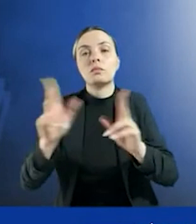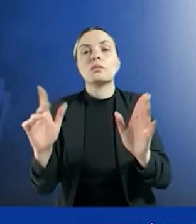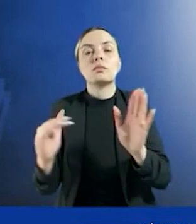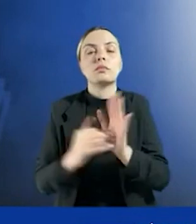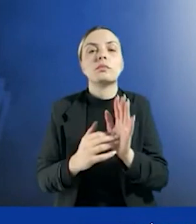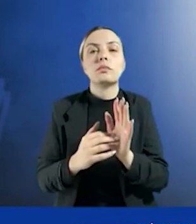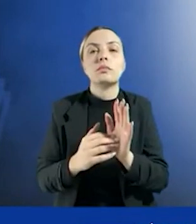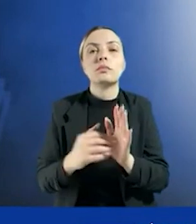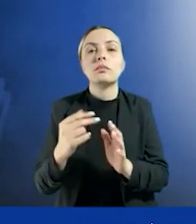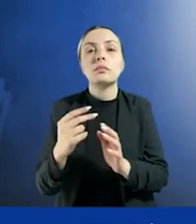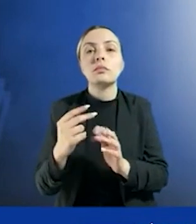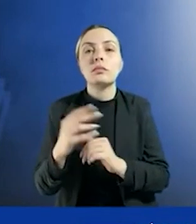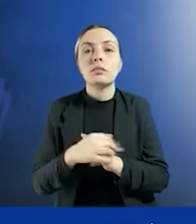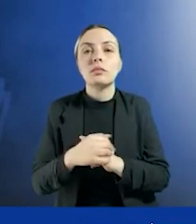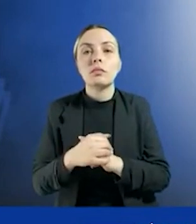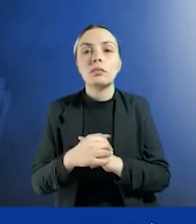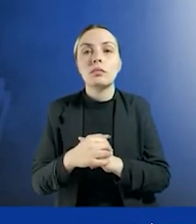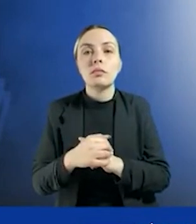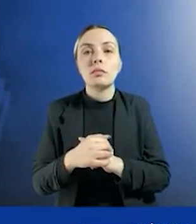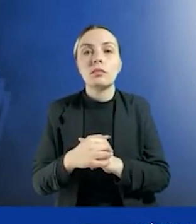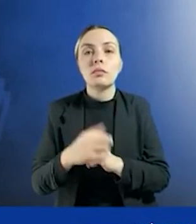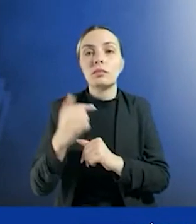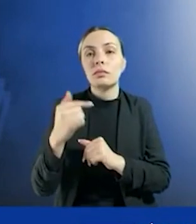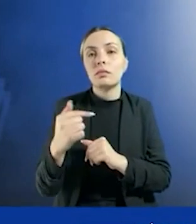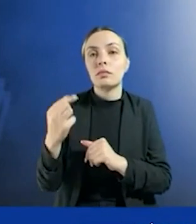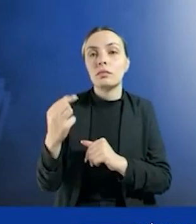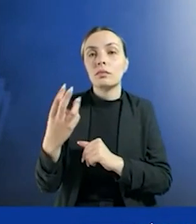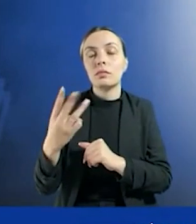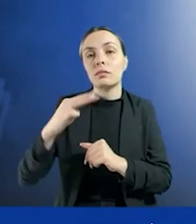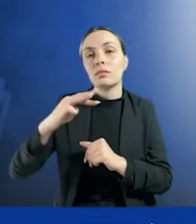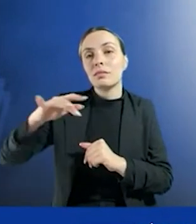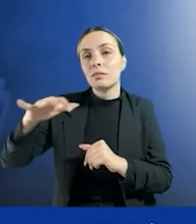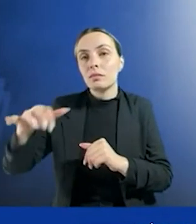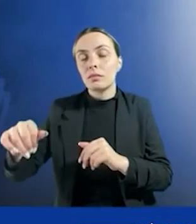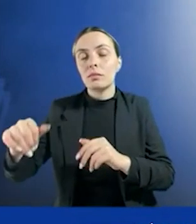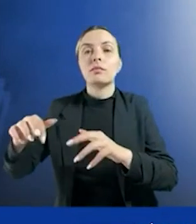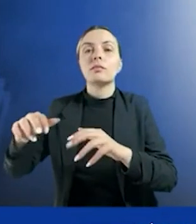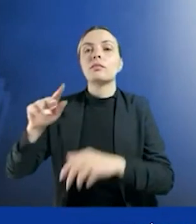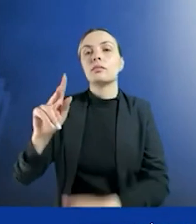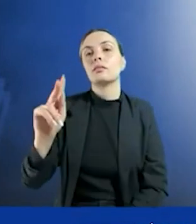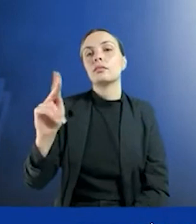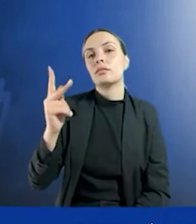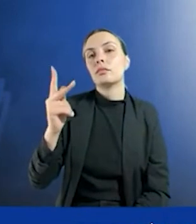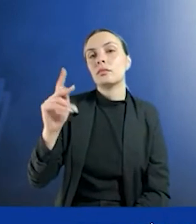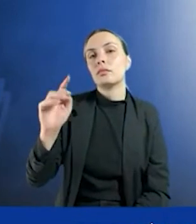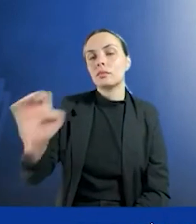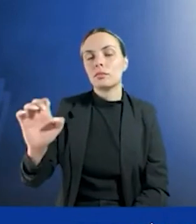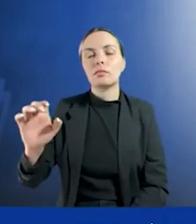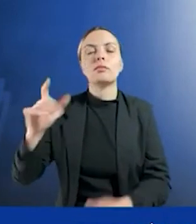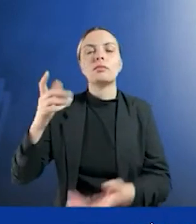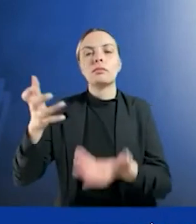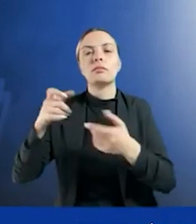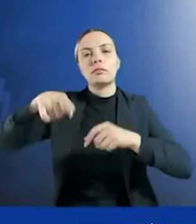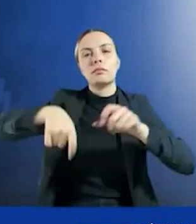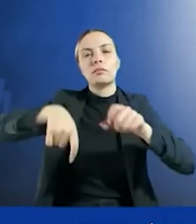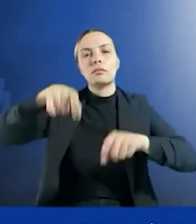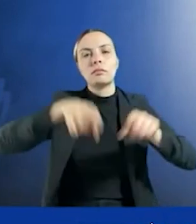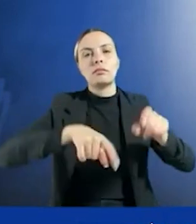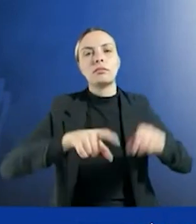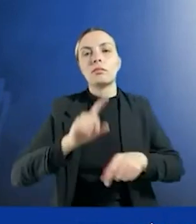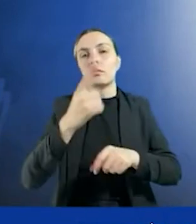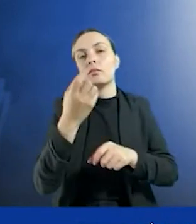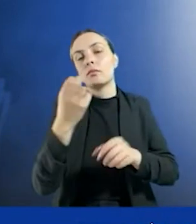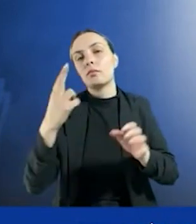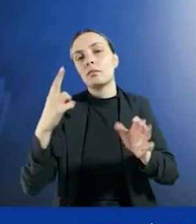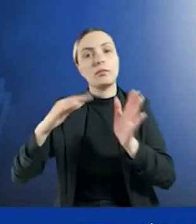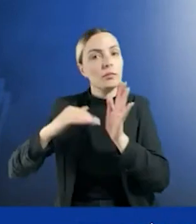mais 73 milhões de hectares a serem implantados com uma ou mais das 8